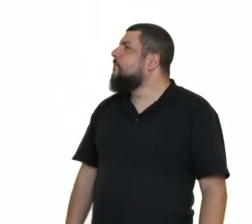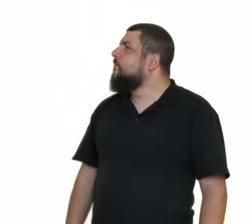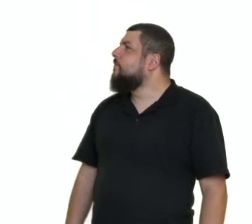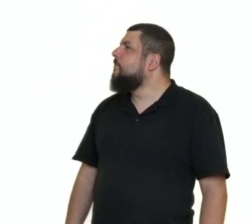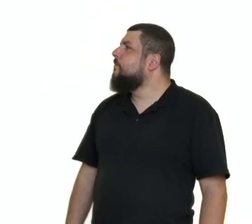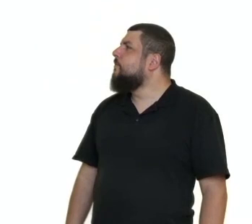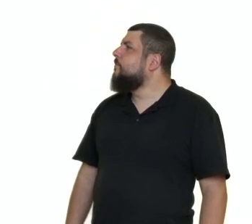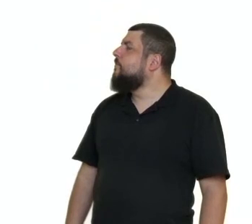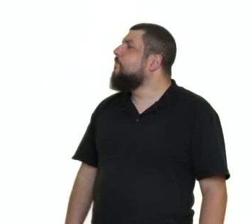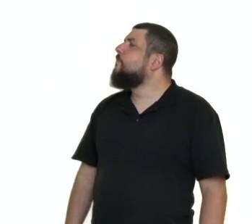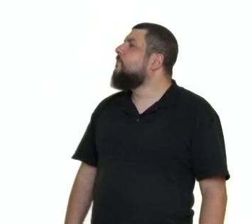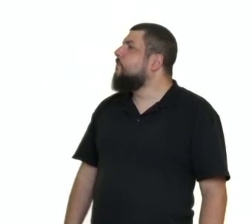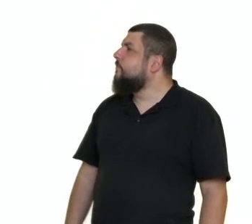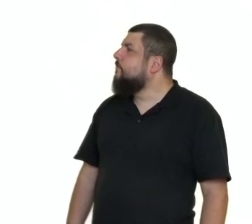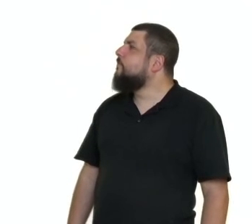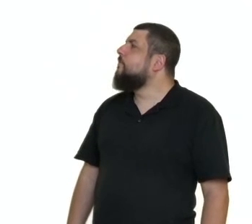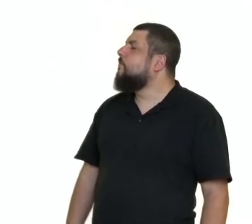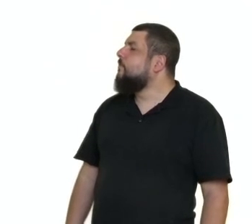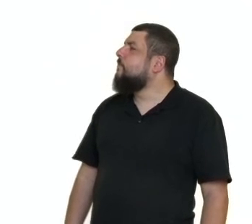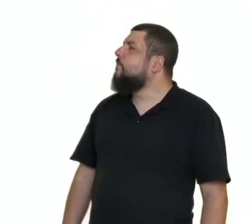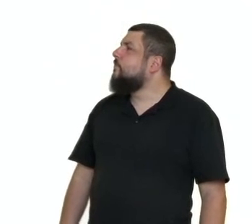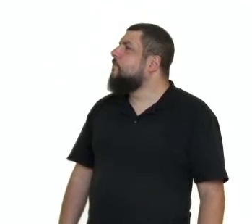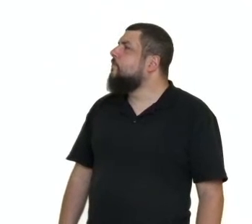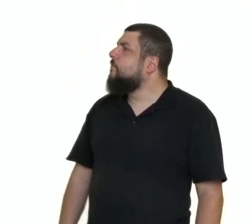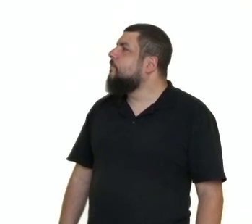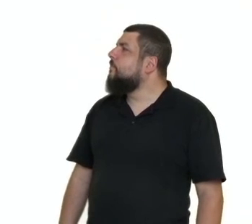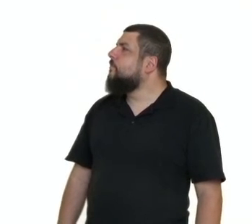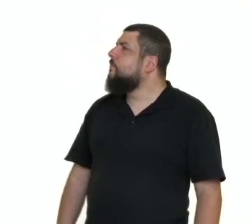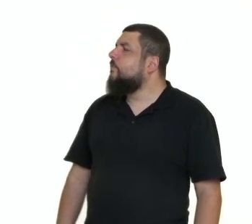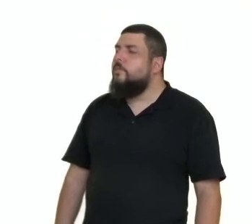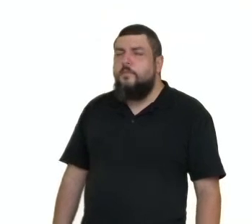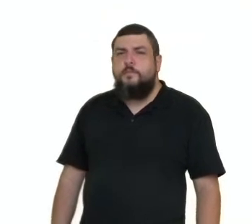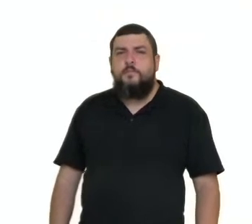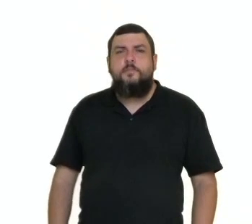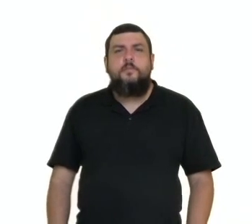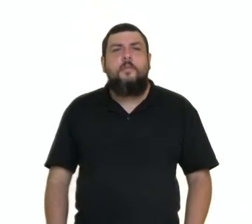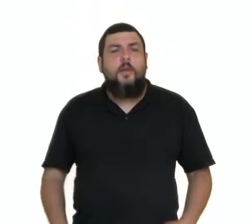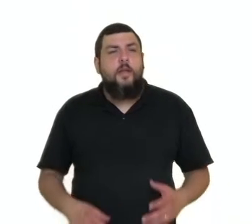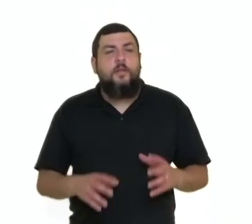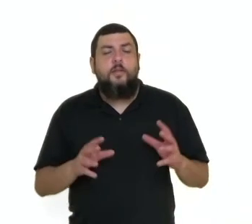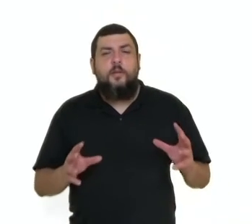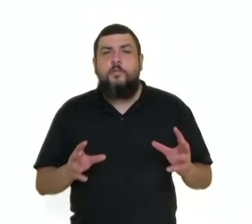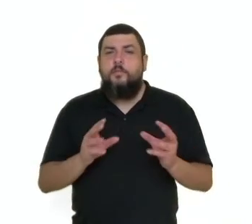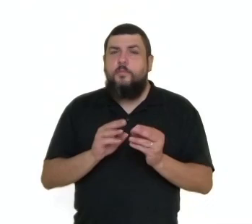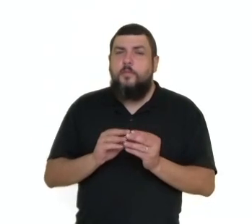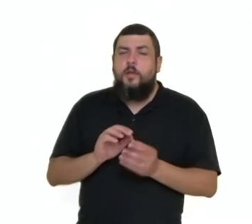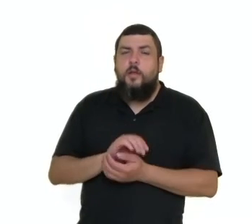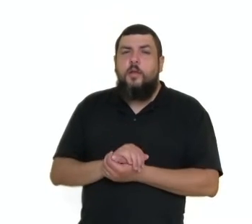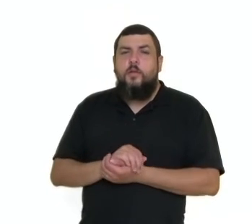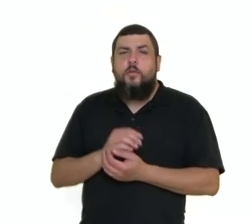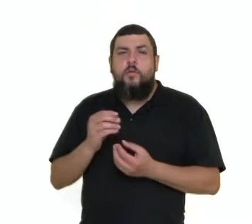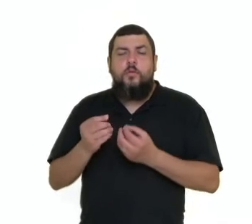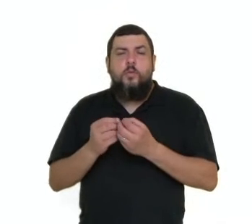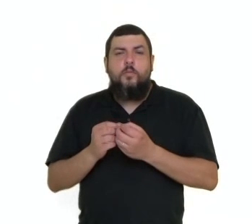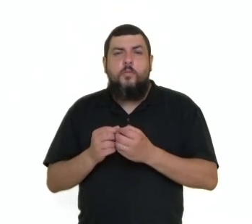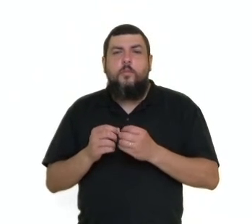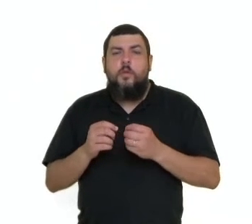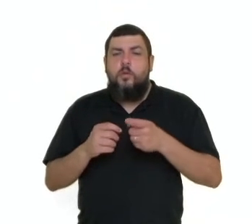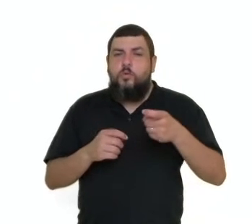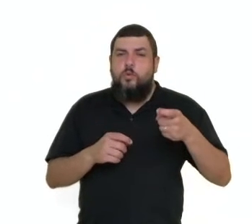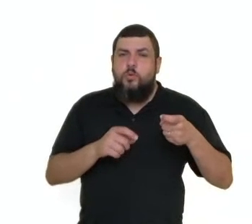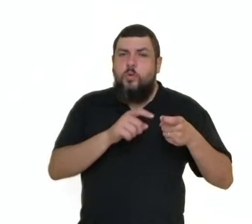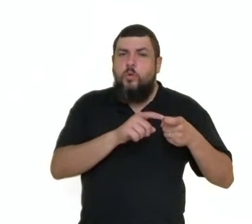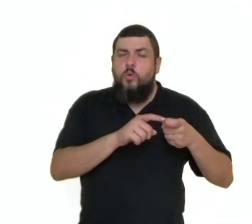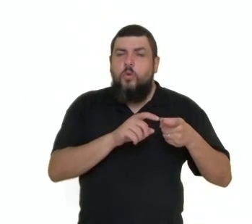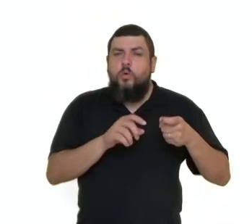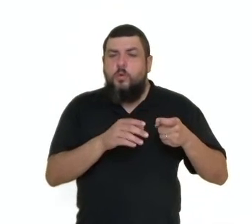40, e o X é a diferença entre as posições aqui, ou seja, 0,12 menos 0,1. E aí,